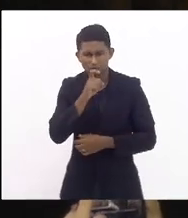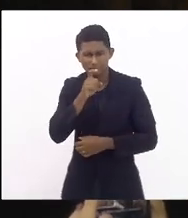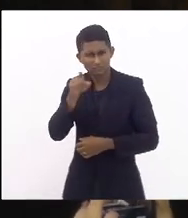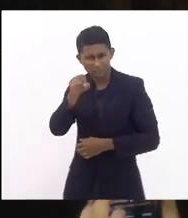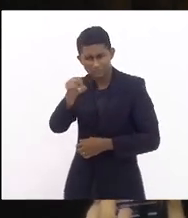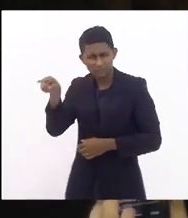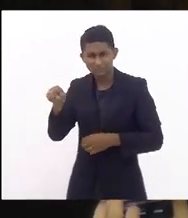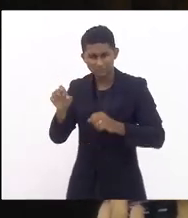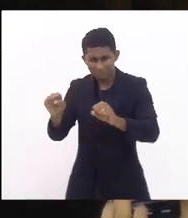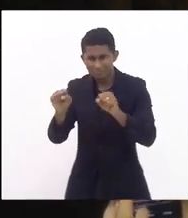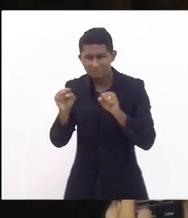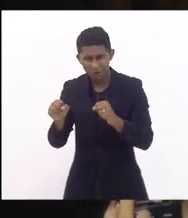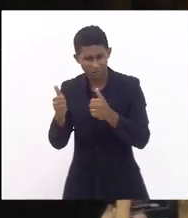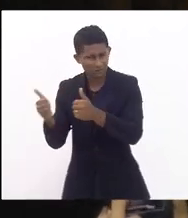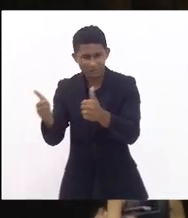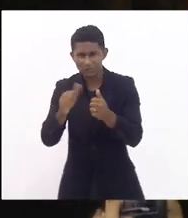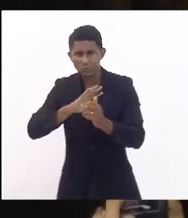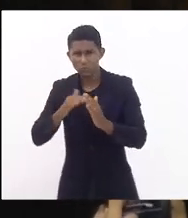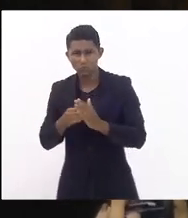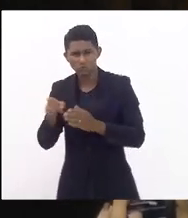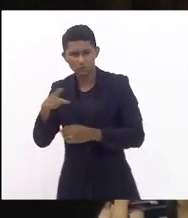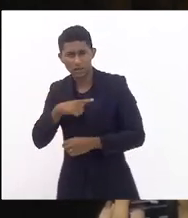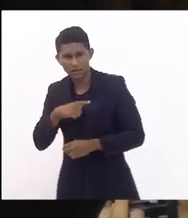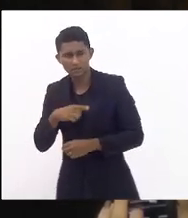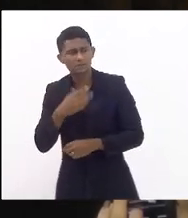tudo e para nossas crianças nada?